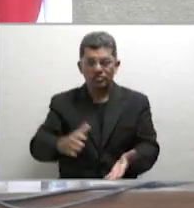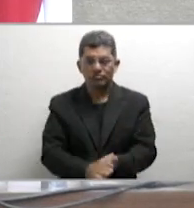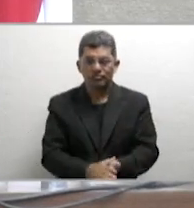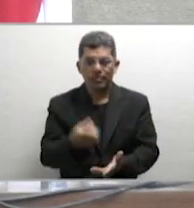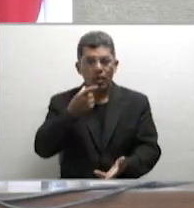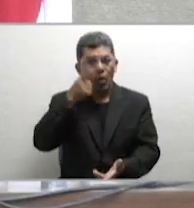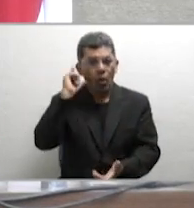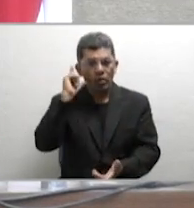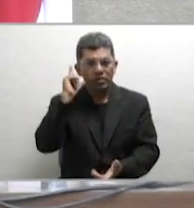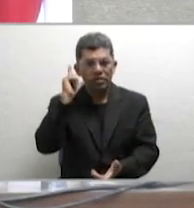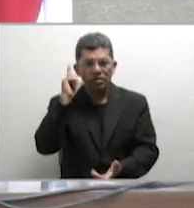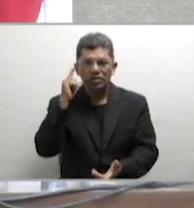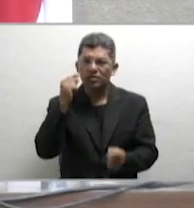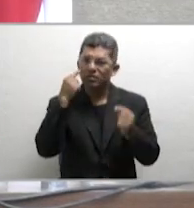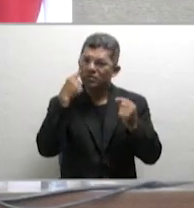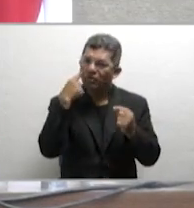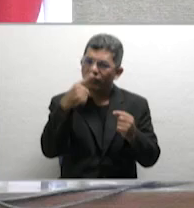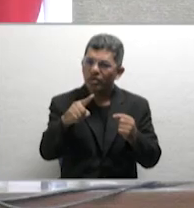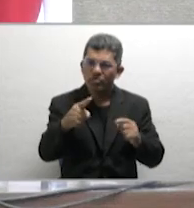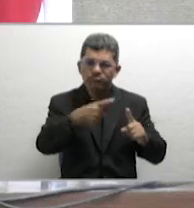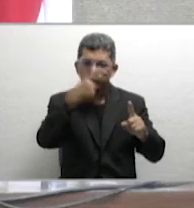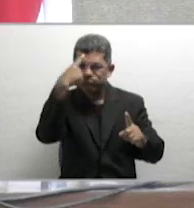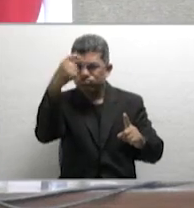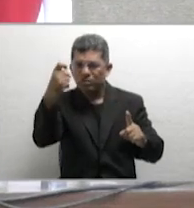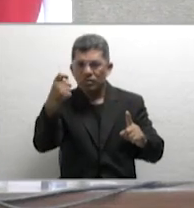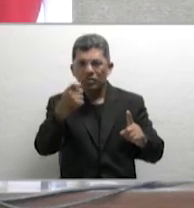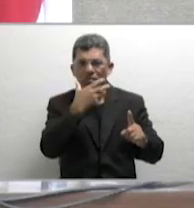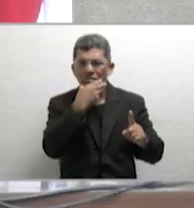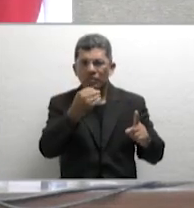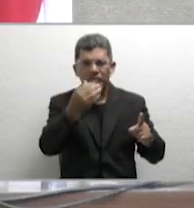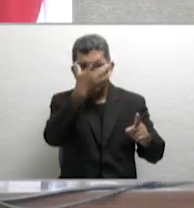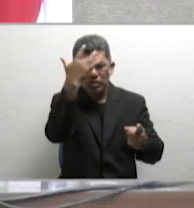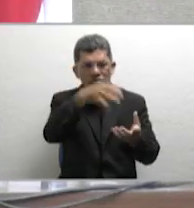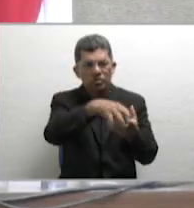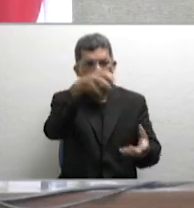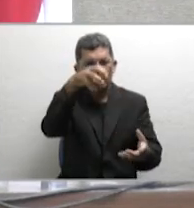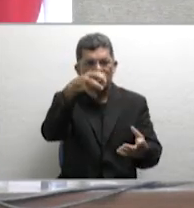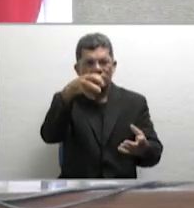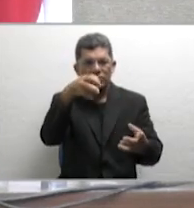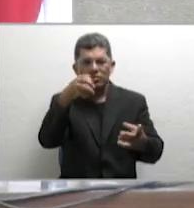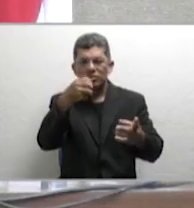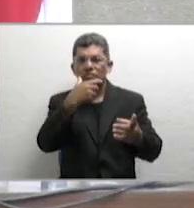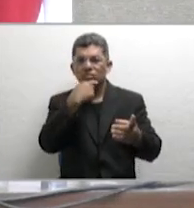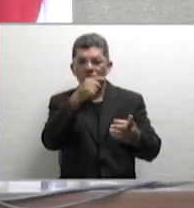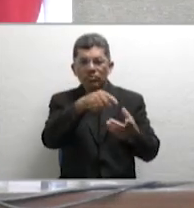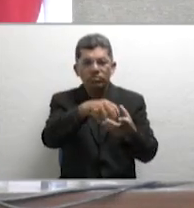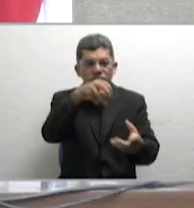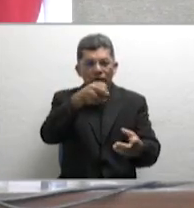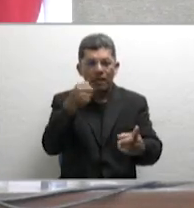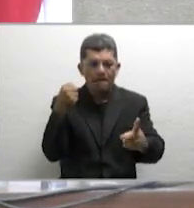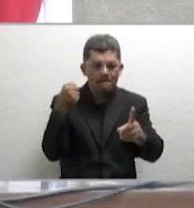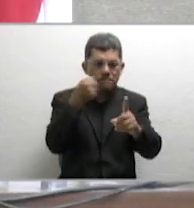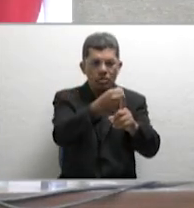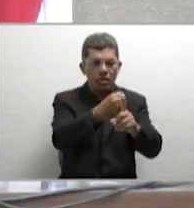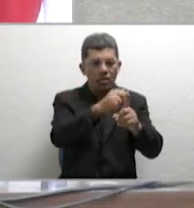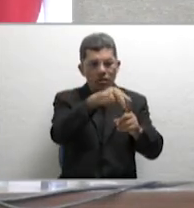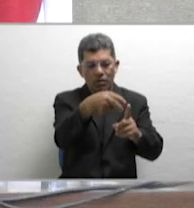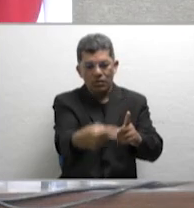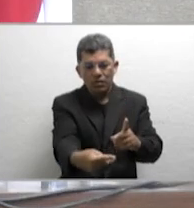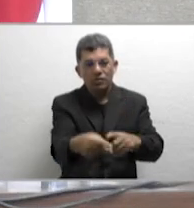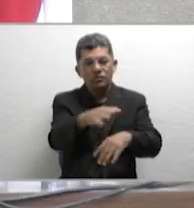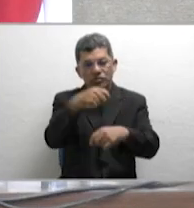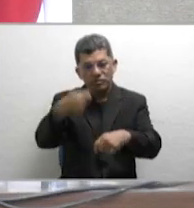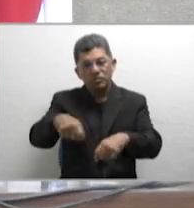Ontem culminou com a agressão de um idoso, onde ele levou um soco, caiu ao chão e teve que ser chamado